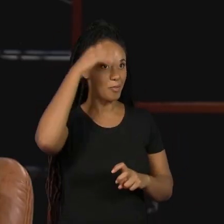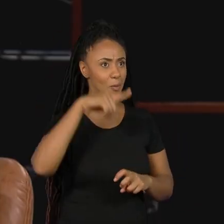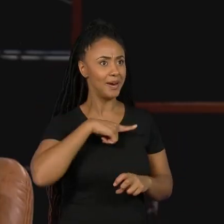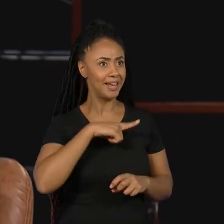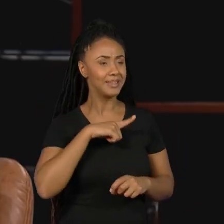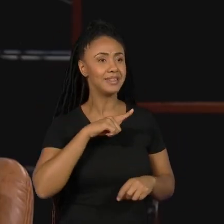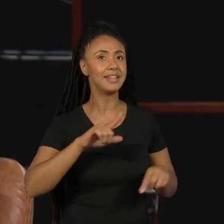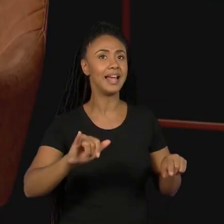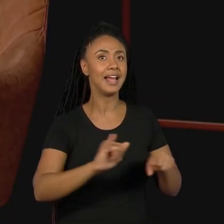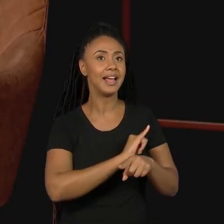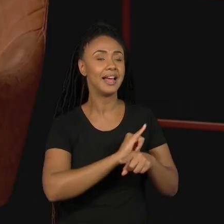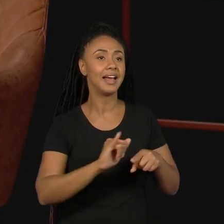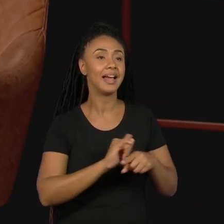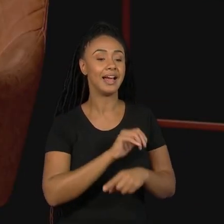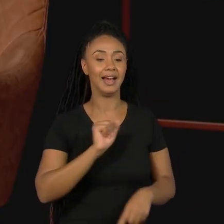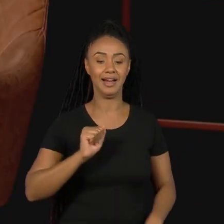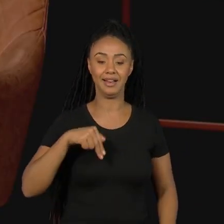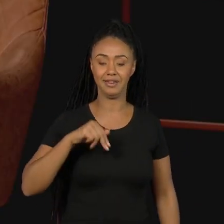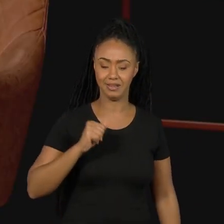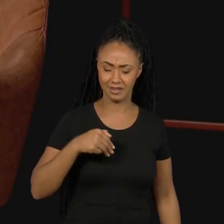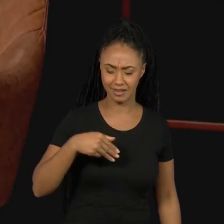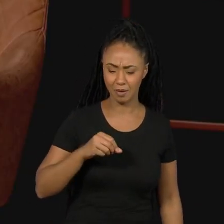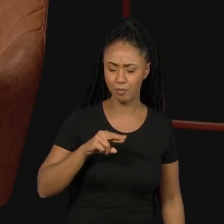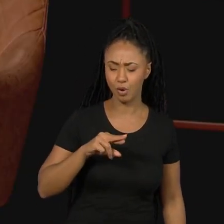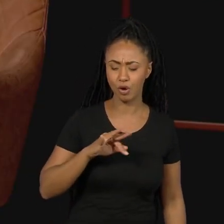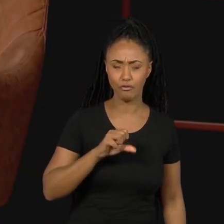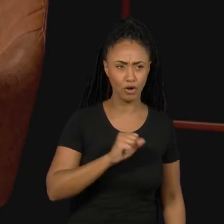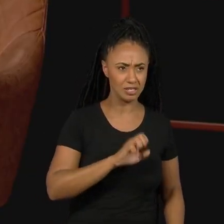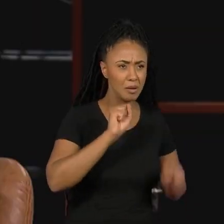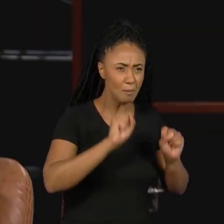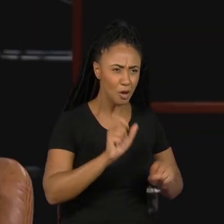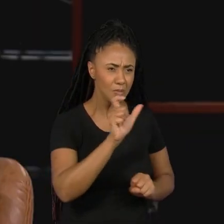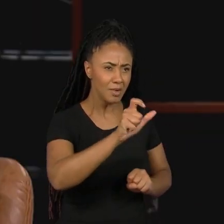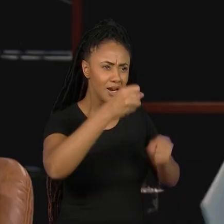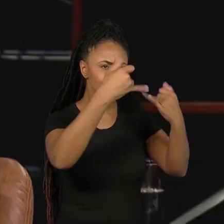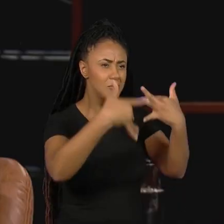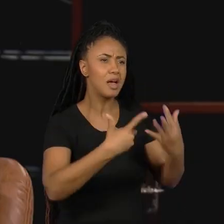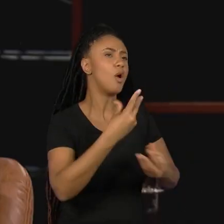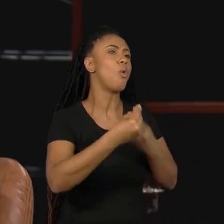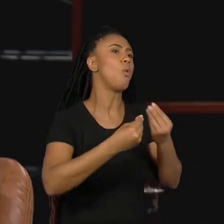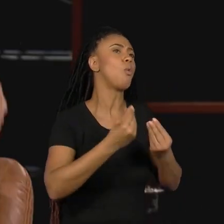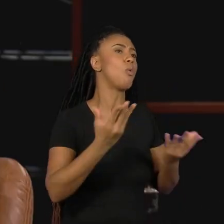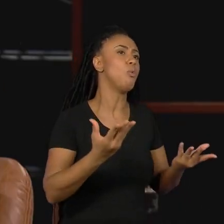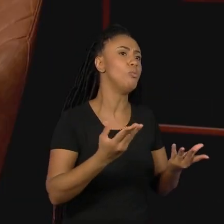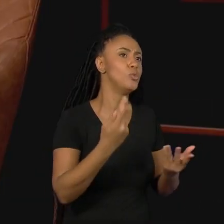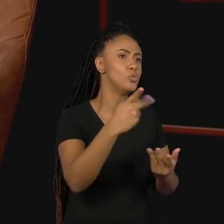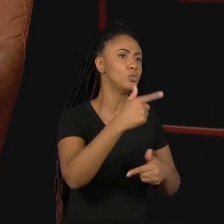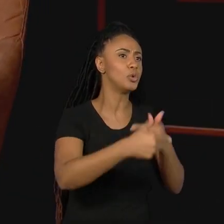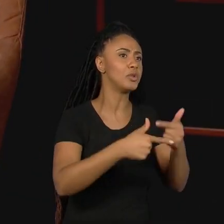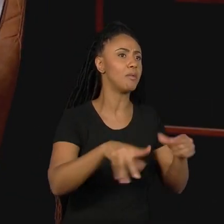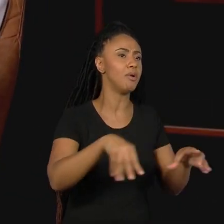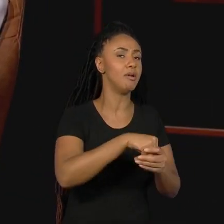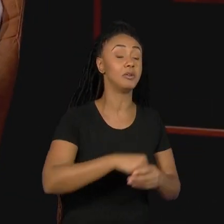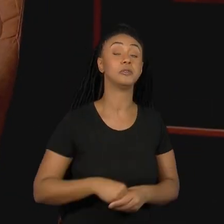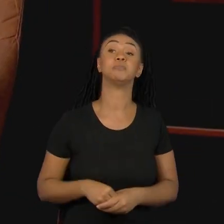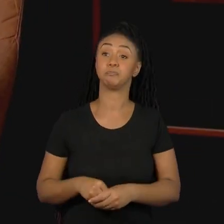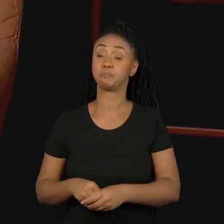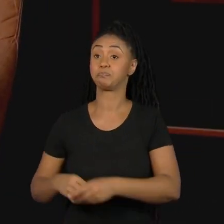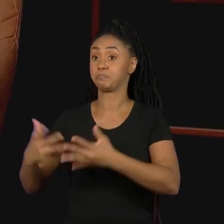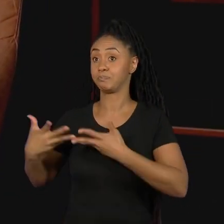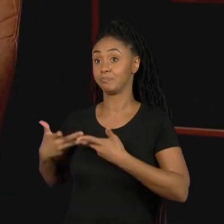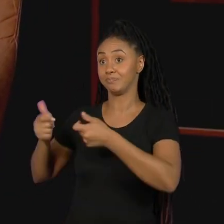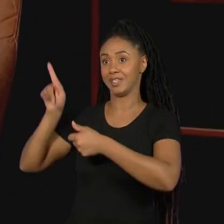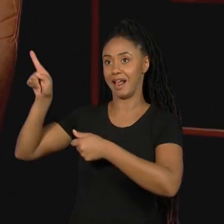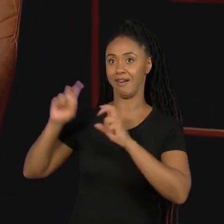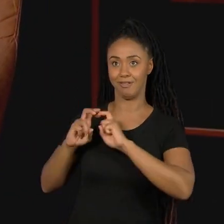da anamorfose. Sim. Queria que você explicasse o que é anamorfose, Olha, como é que isso funciona no seu trabalho. Quando me chamaram para fazer o mural no